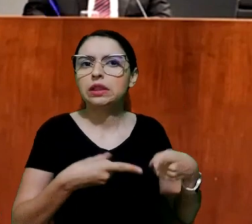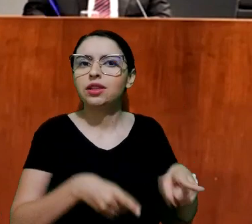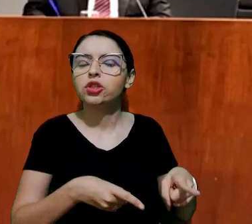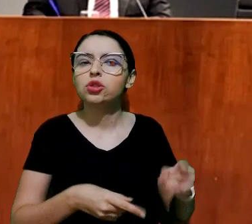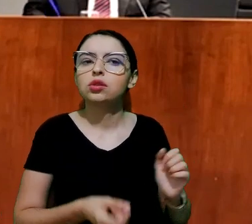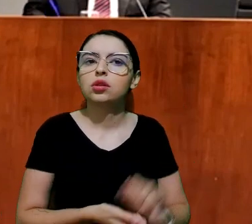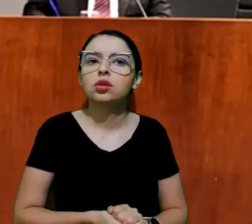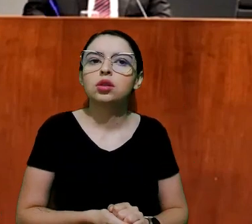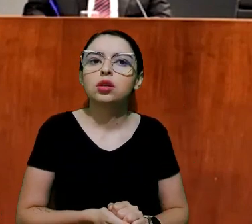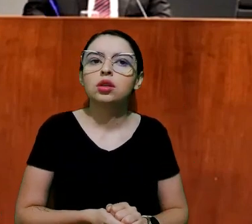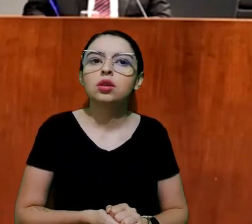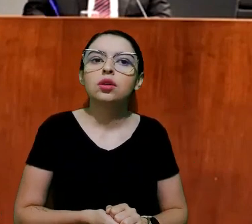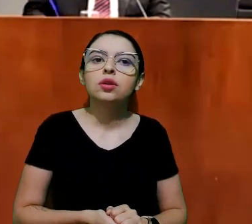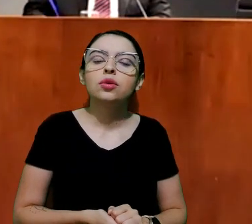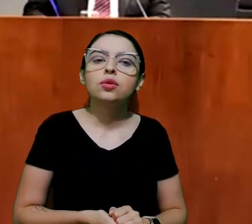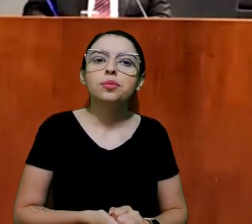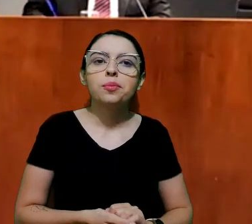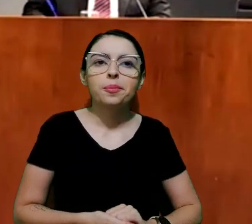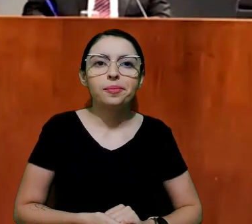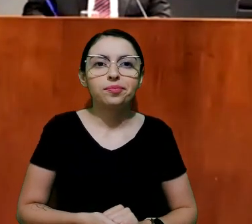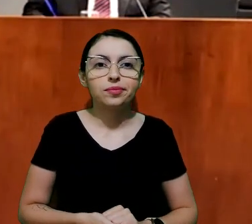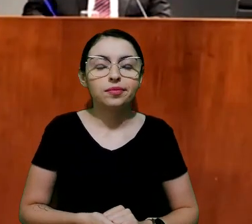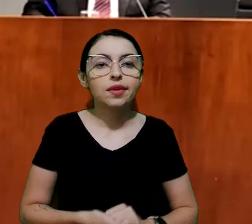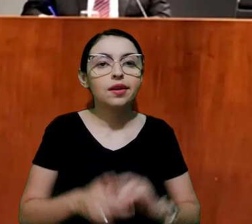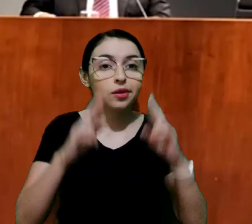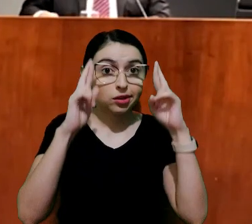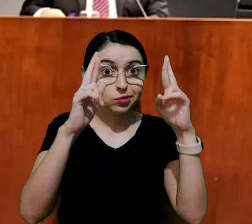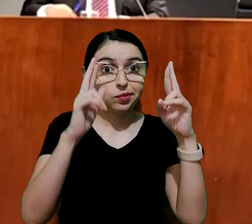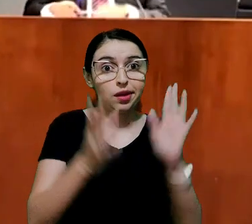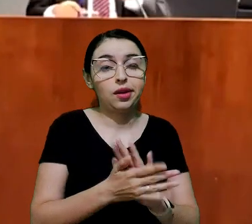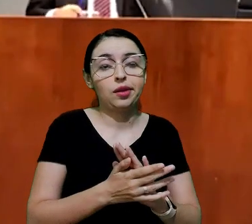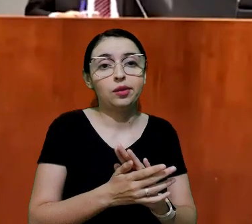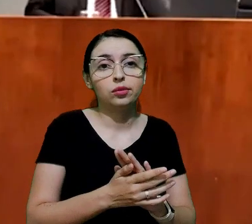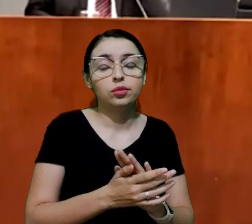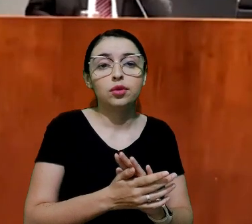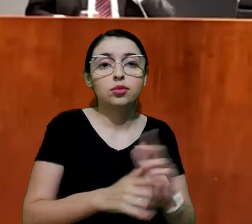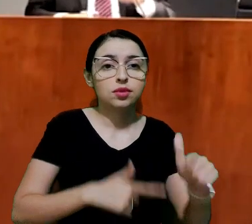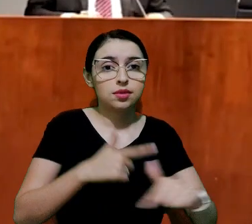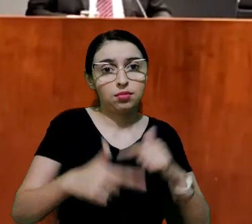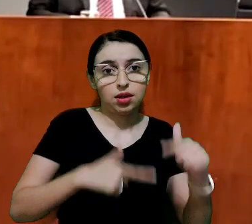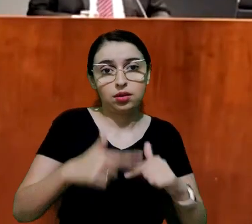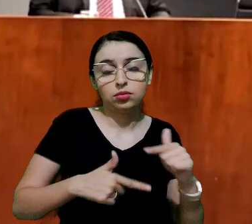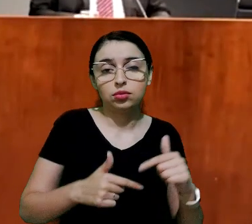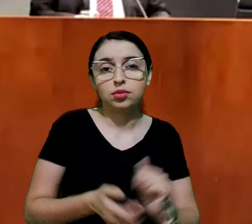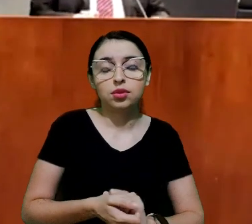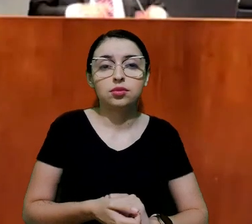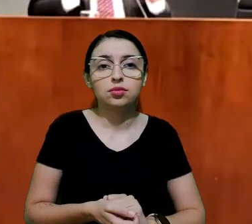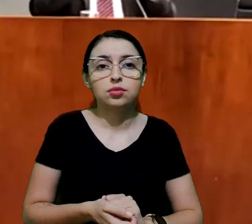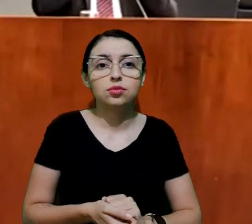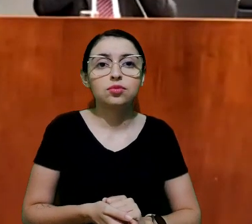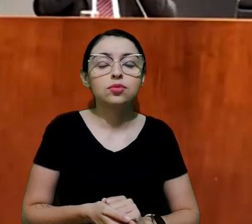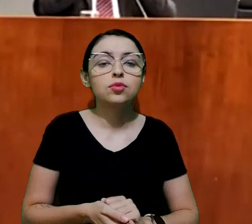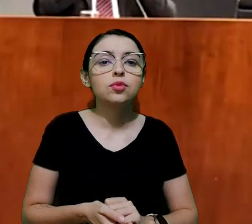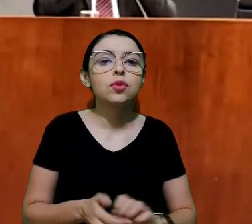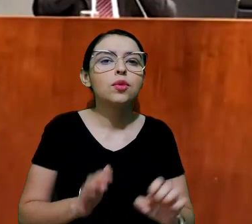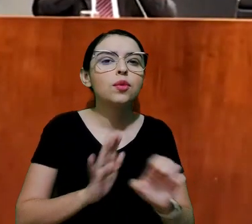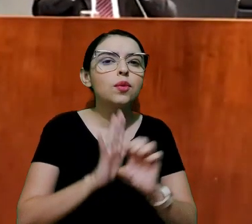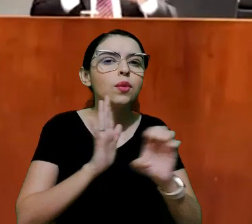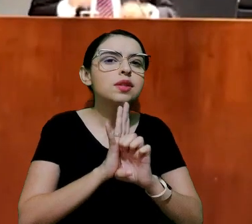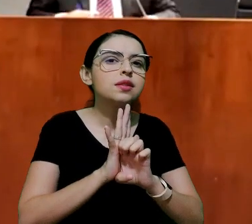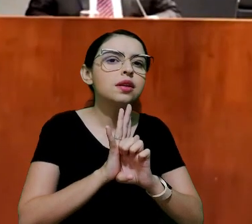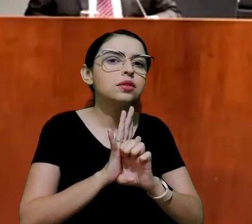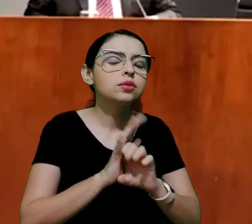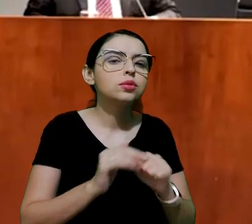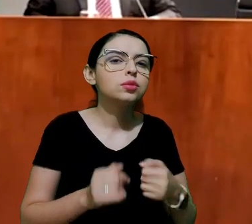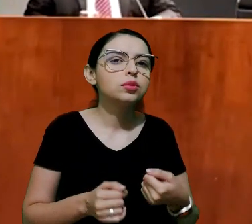todo respeito aos seus membros. O estatuto, o regimento interno